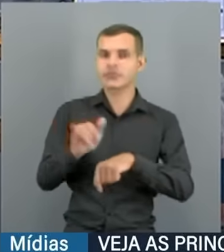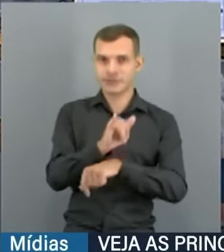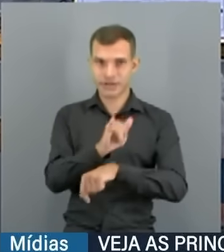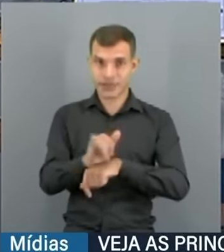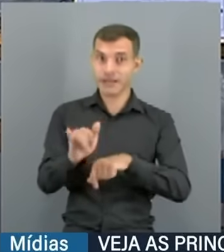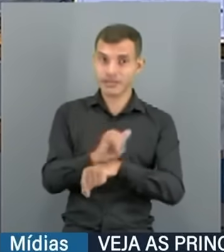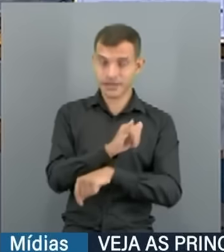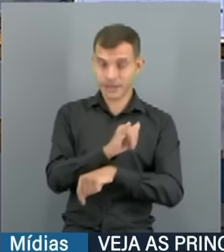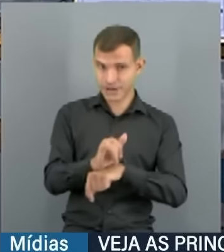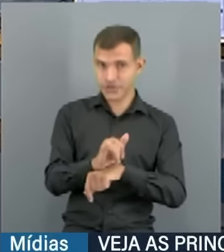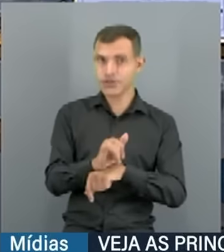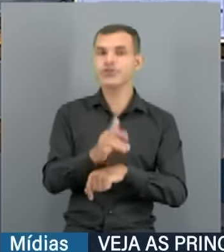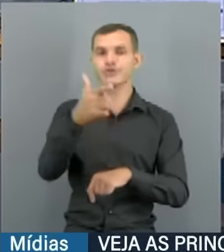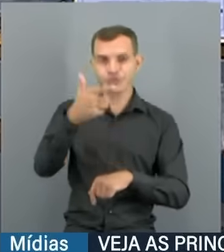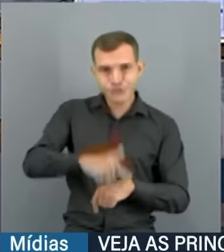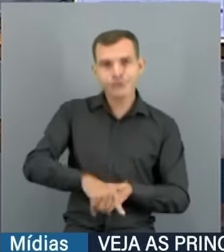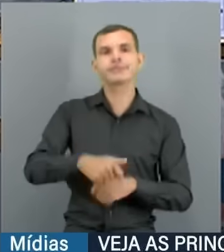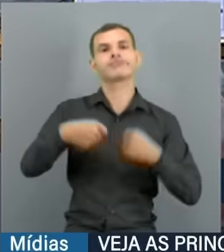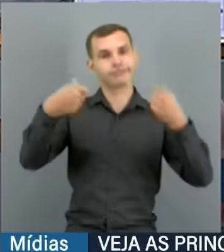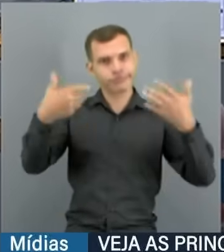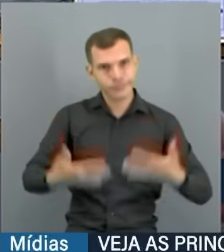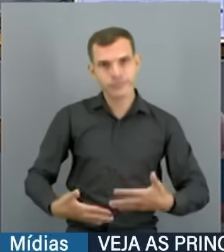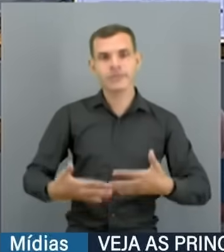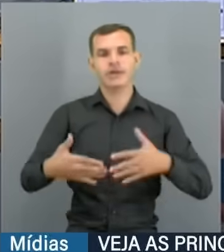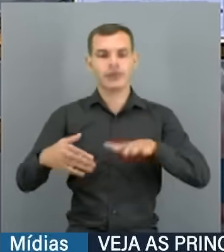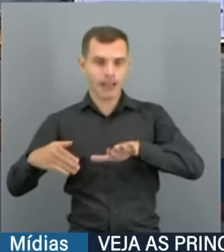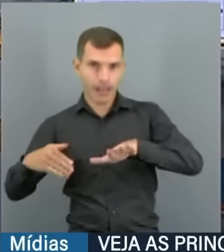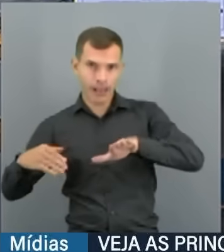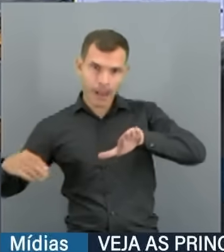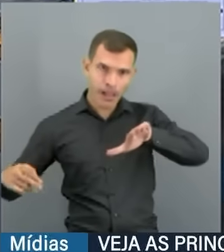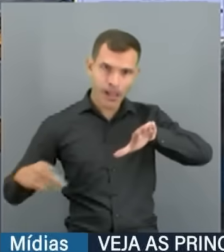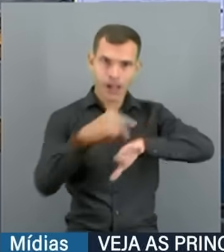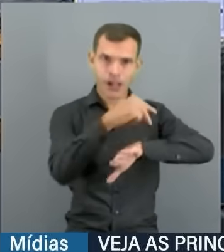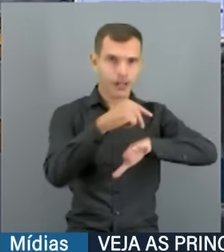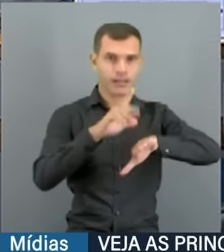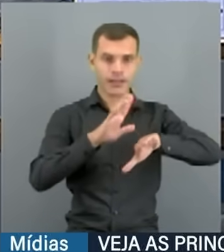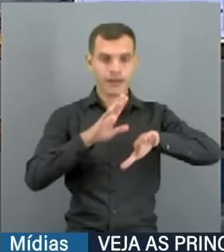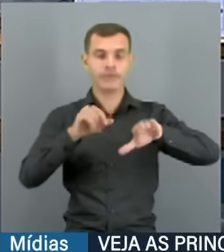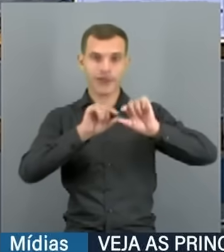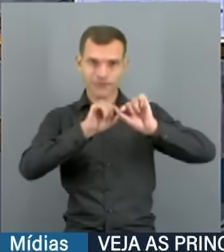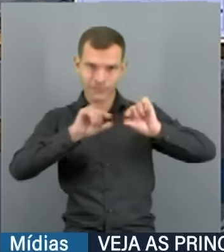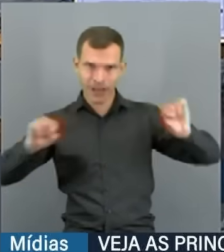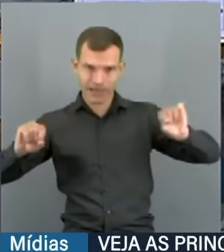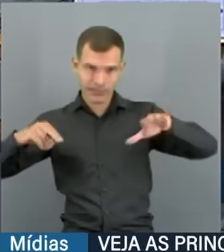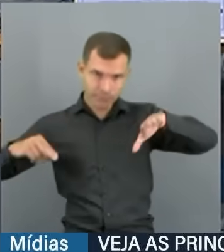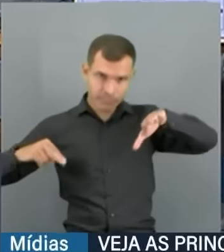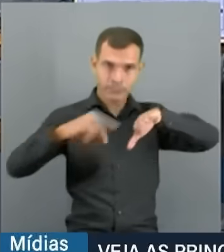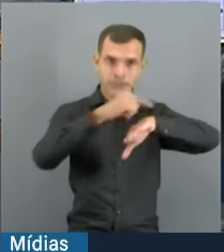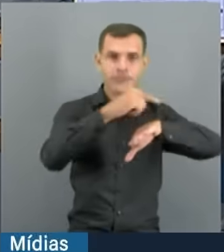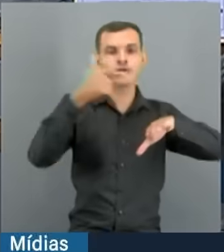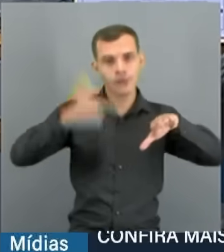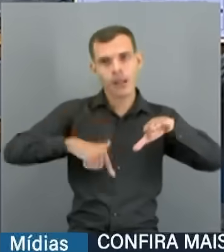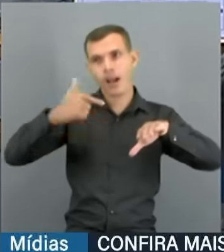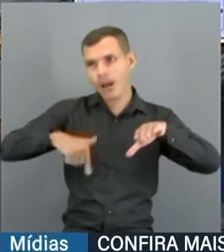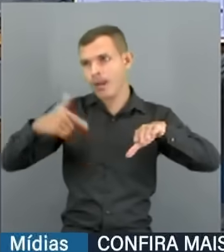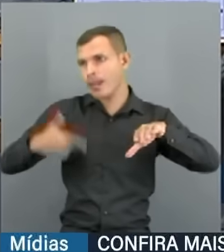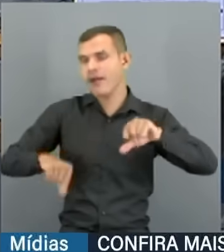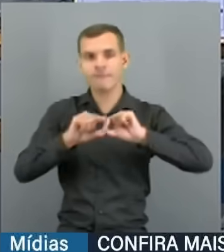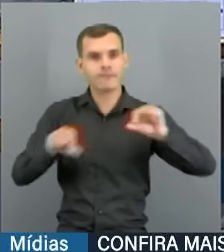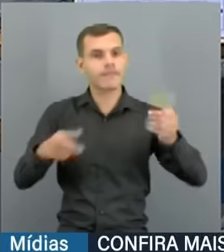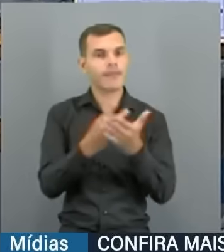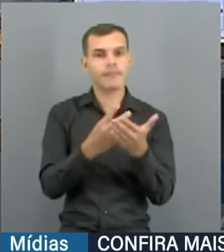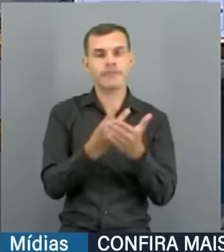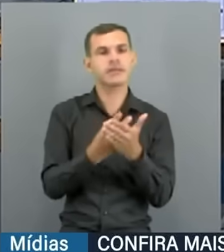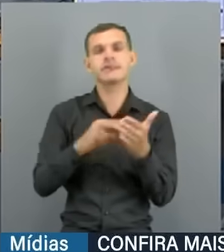inclusive, mais uma vez repetindo, ele não sobe a rampa. A frase sim, não sobe a rampa, foi utilizada várias vezes. E aqui numa